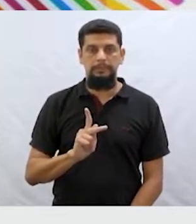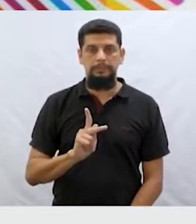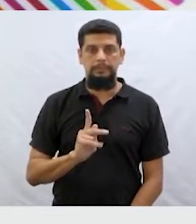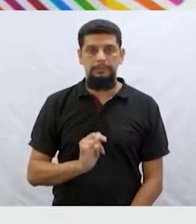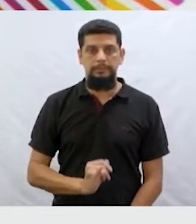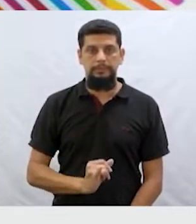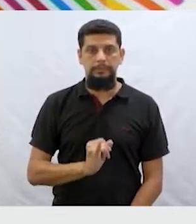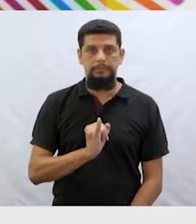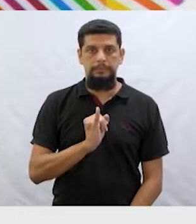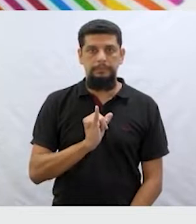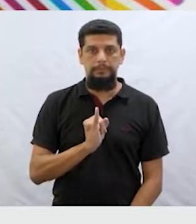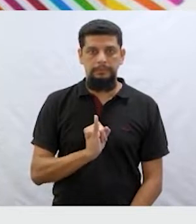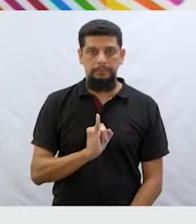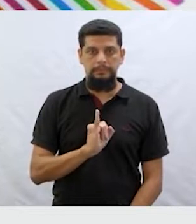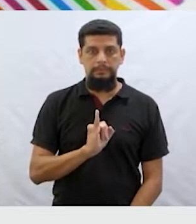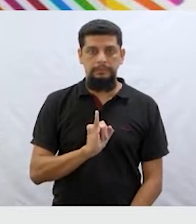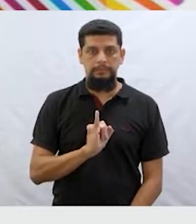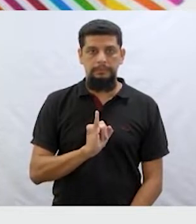H,